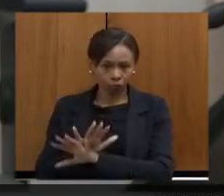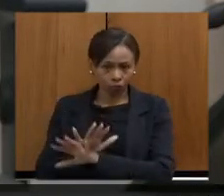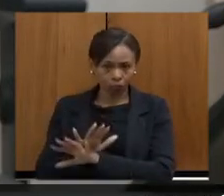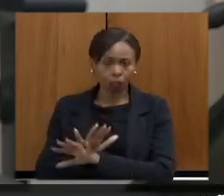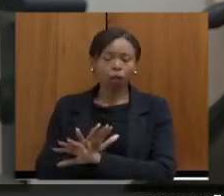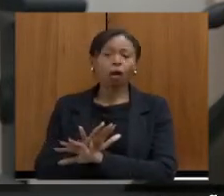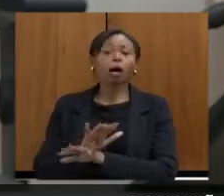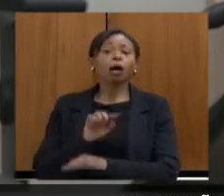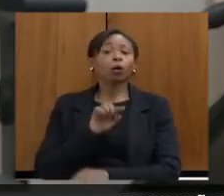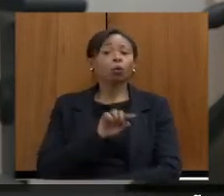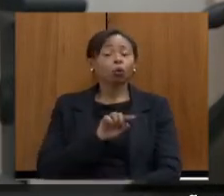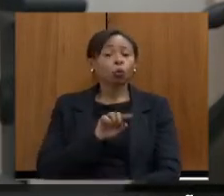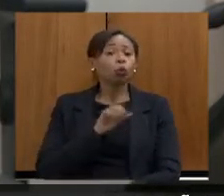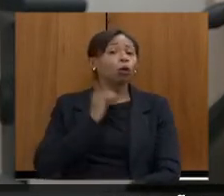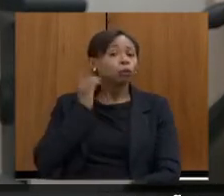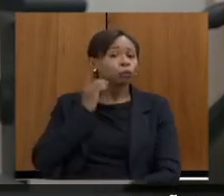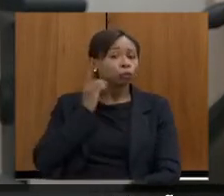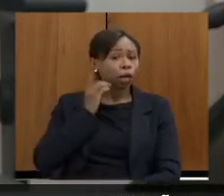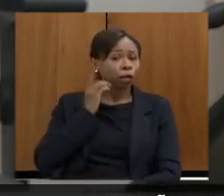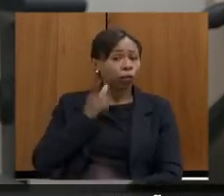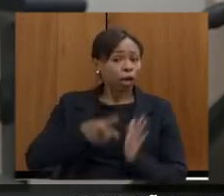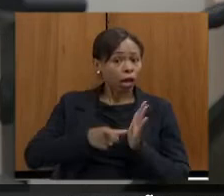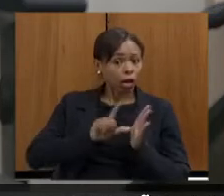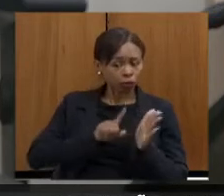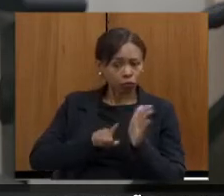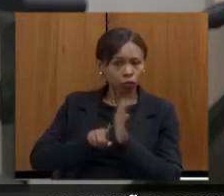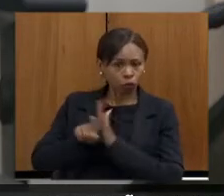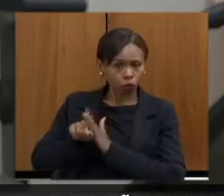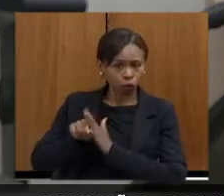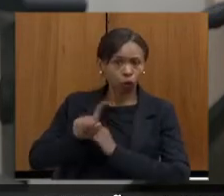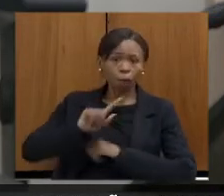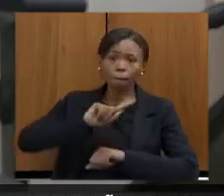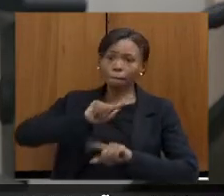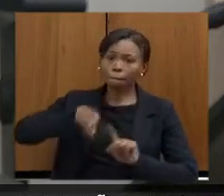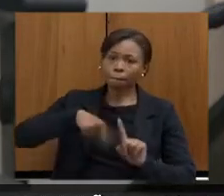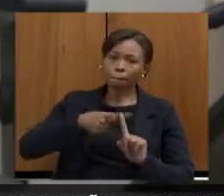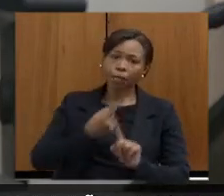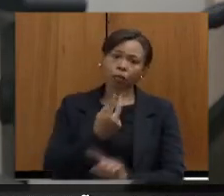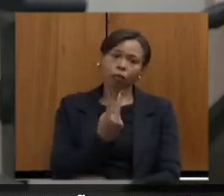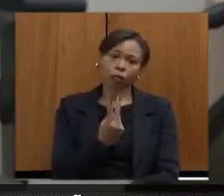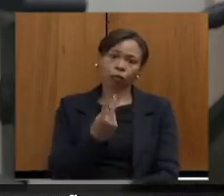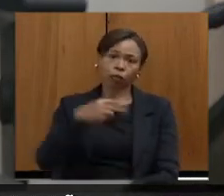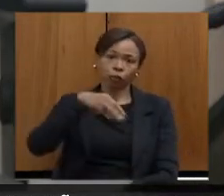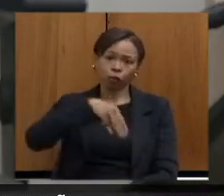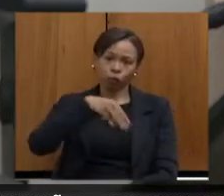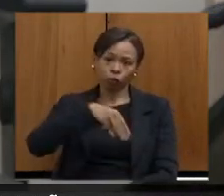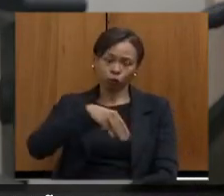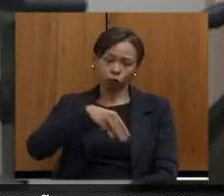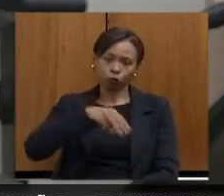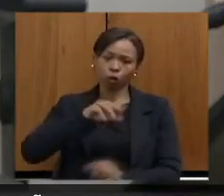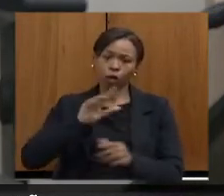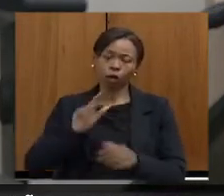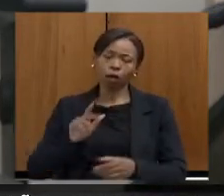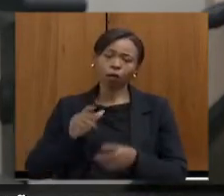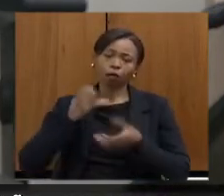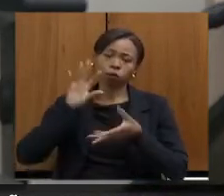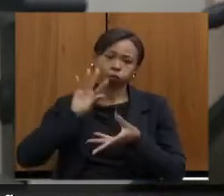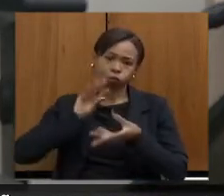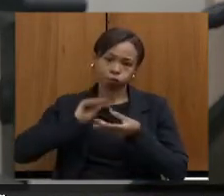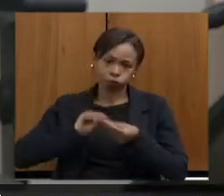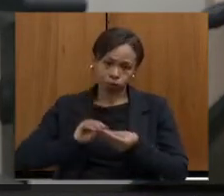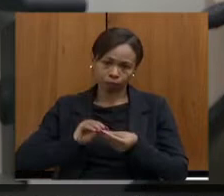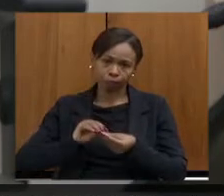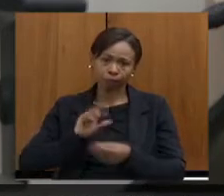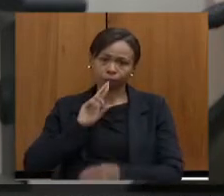estadual, o parlamentar que a interpelou disporá de 2 minutos para suas considerações finais.